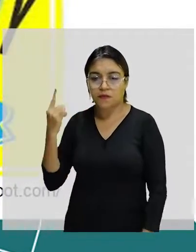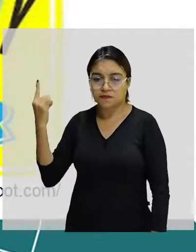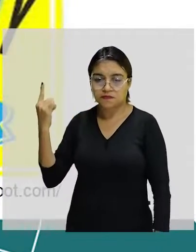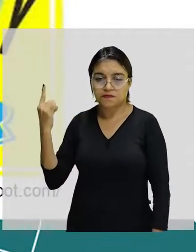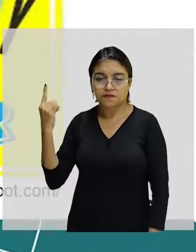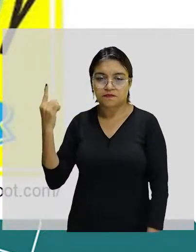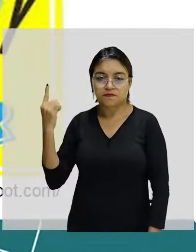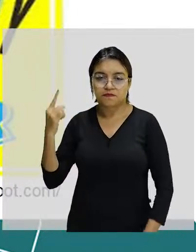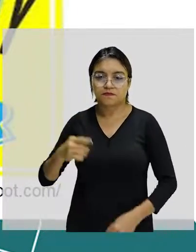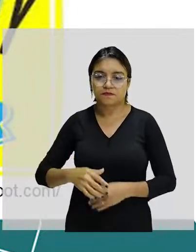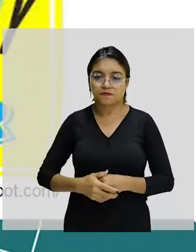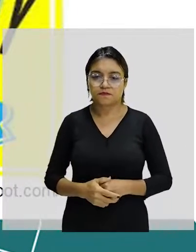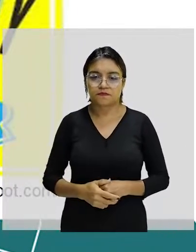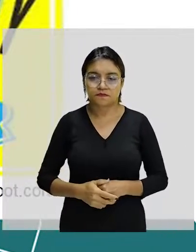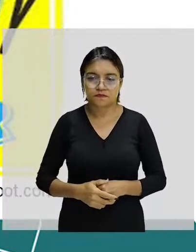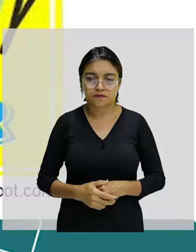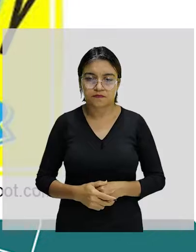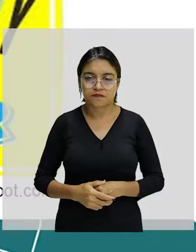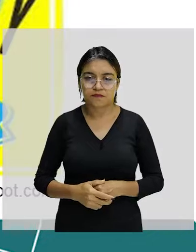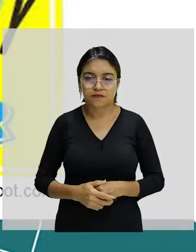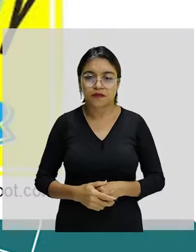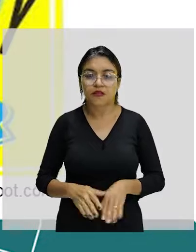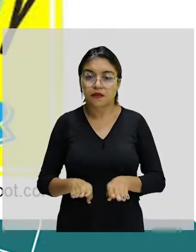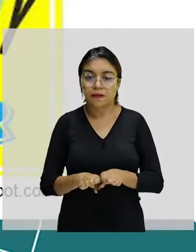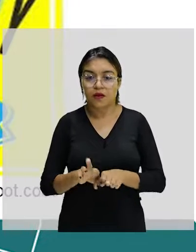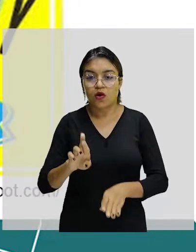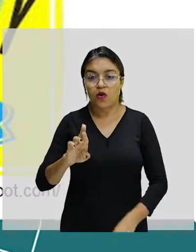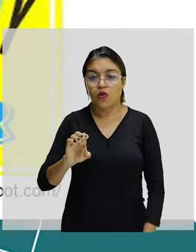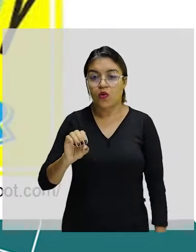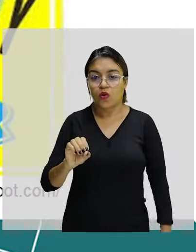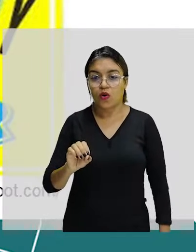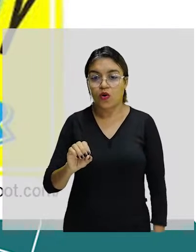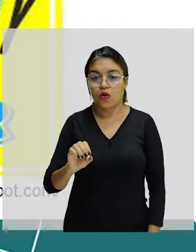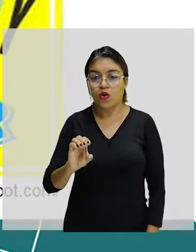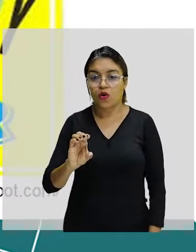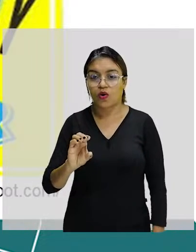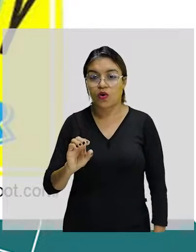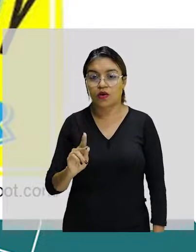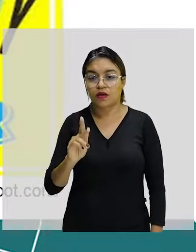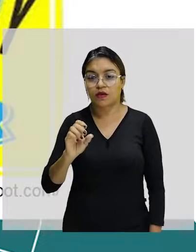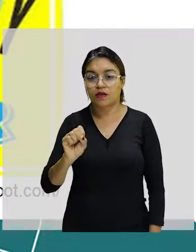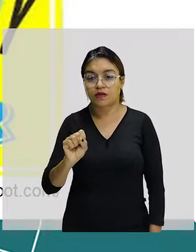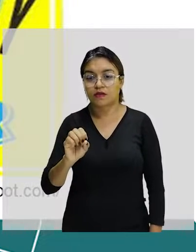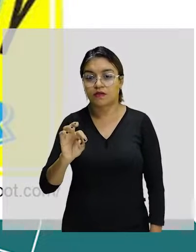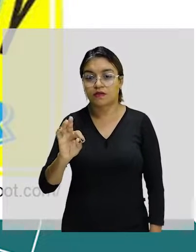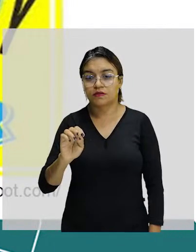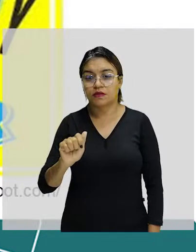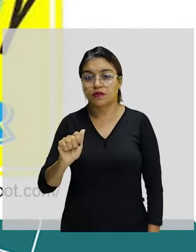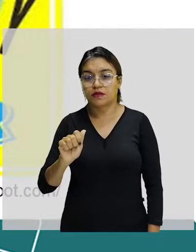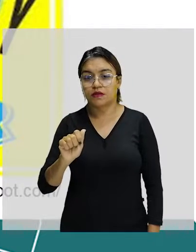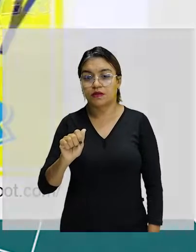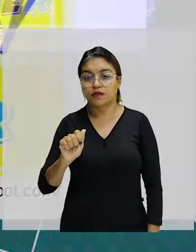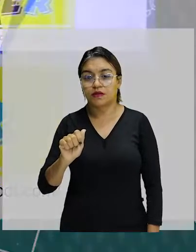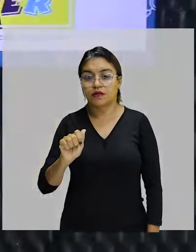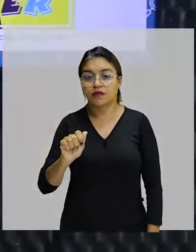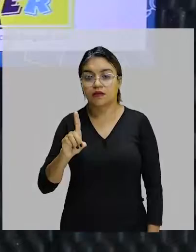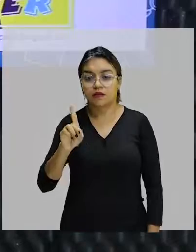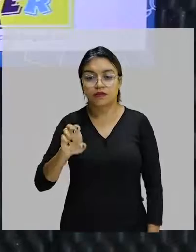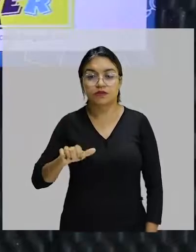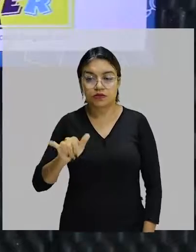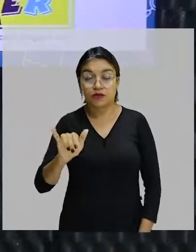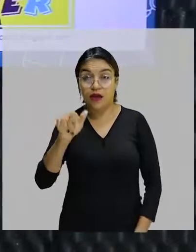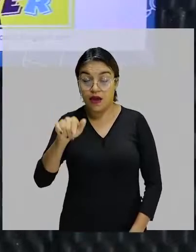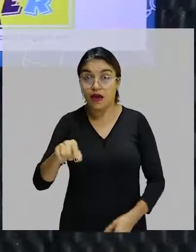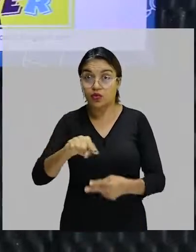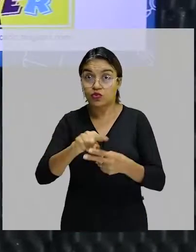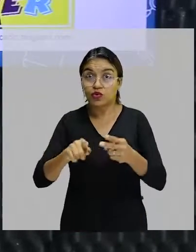representações desses dois gêneros, ska e o rocksteady. É a partir desses dois gêneros musicais que surge